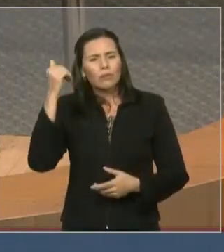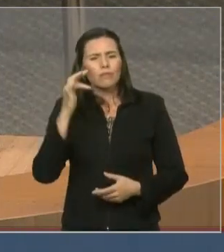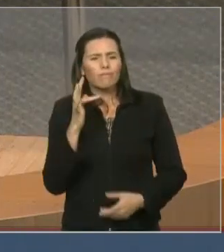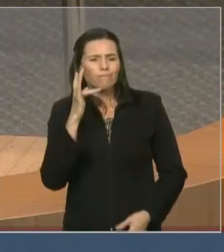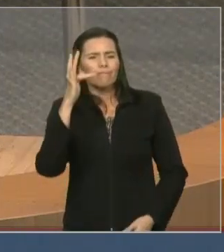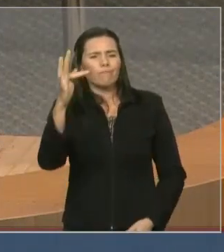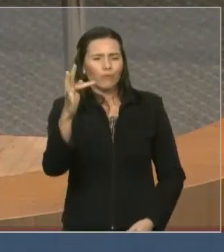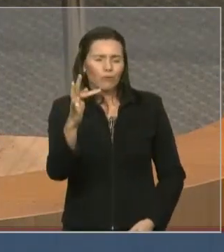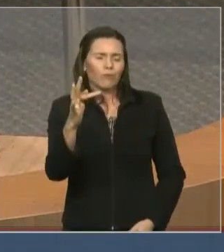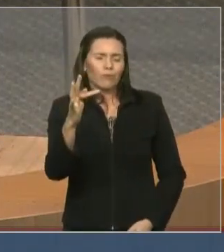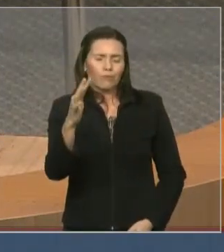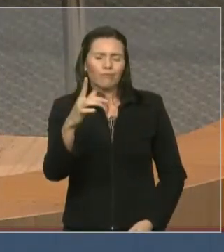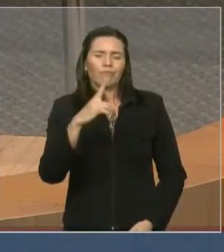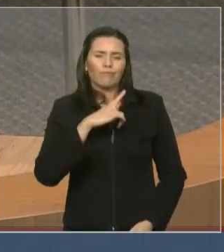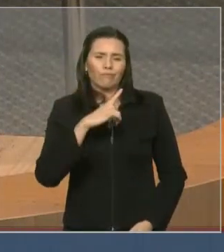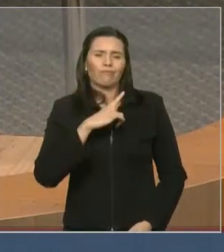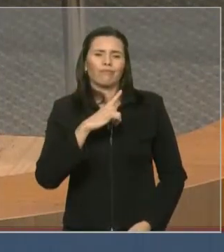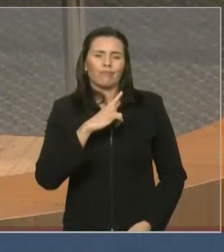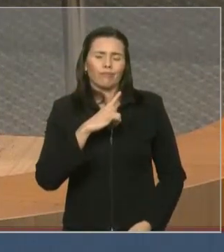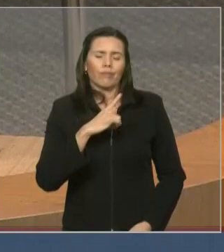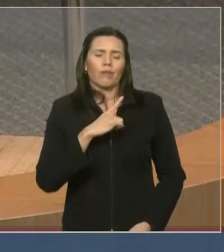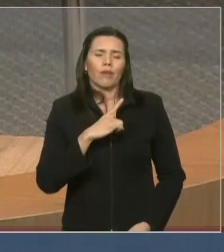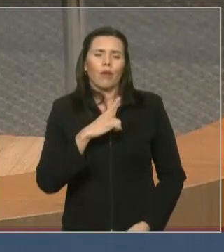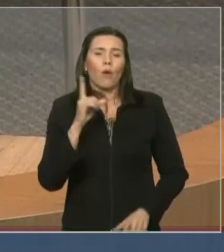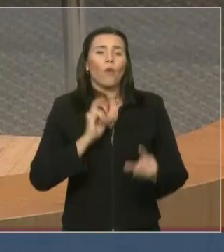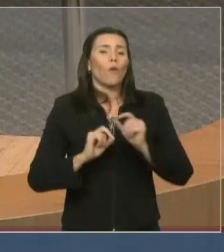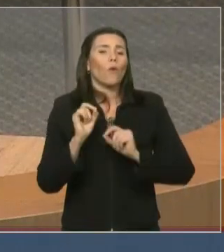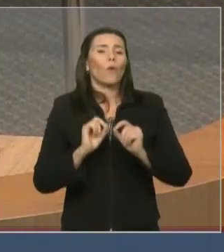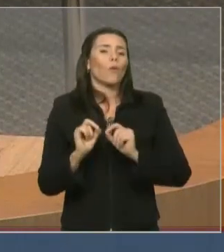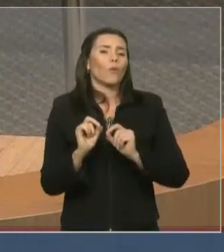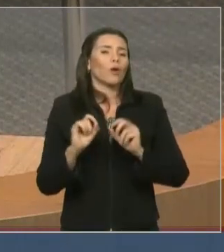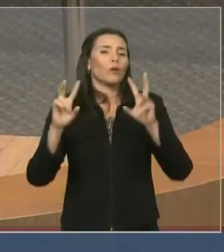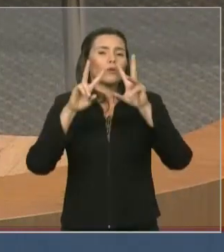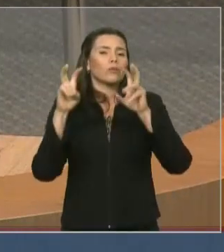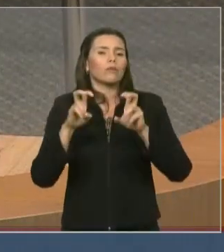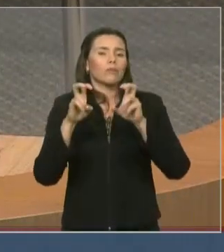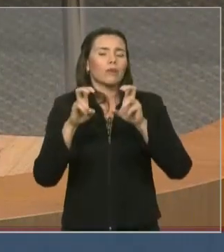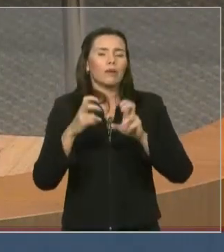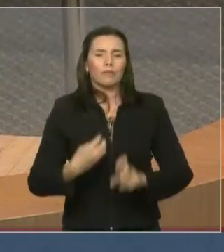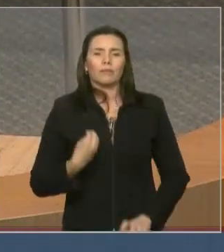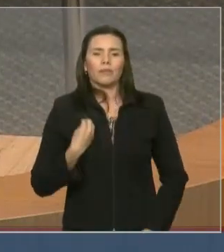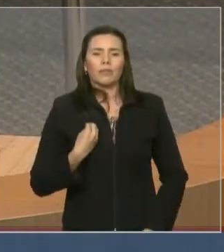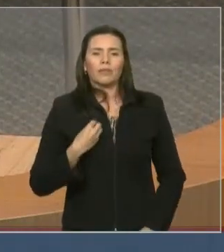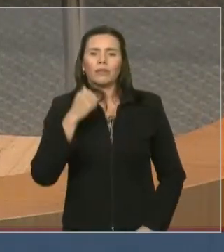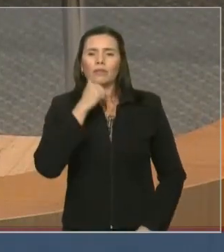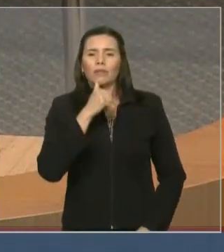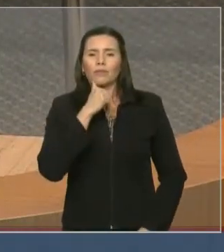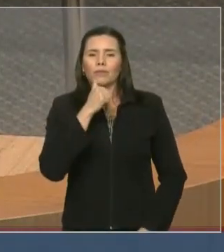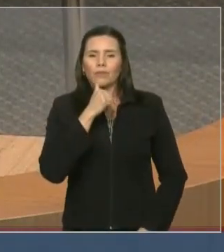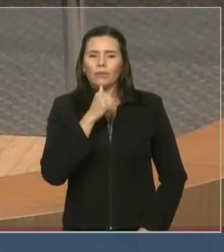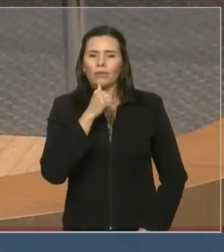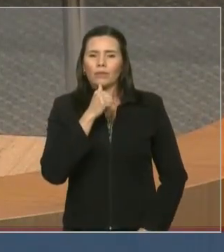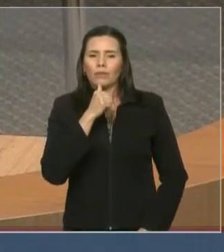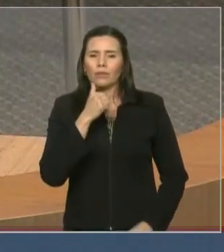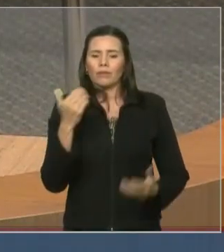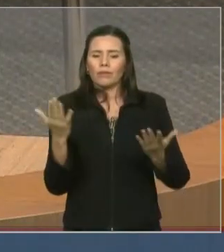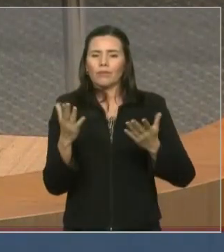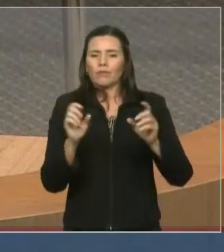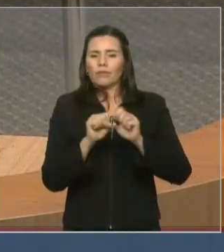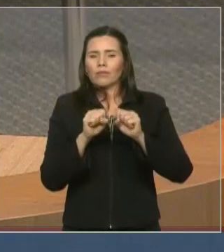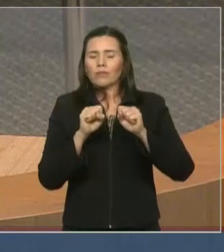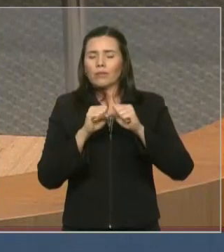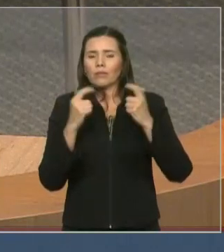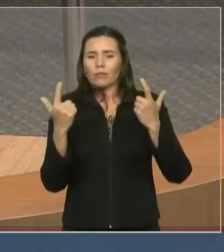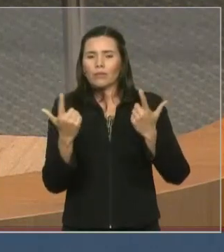presença da mulher da vida pública maranhense. Mas o que eu vejo são cacos da presença da mulher da vida